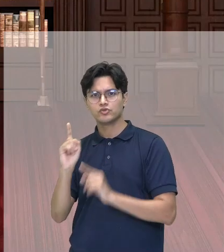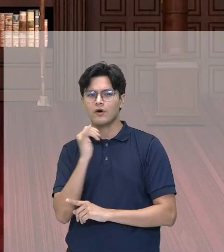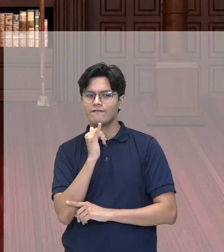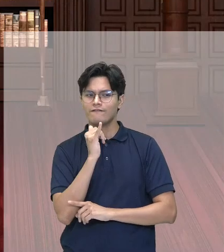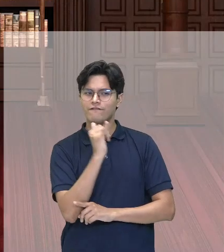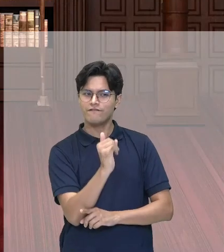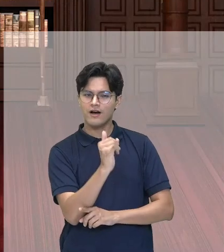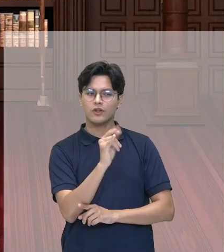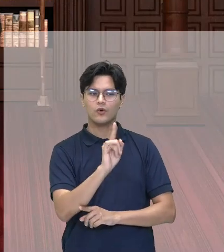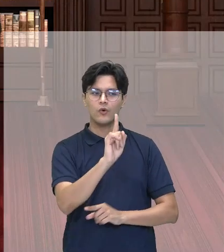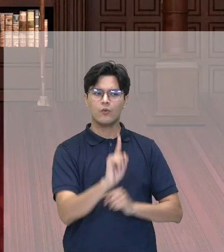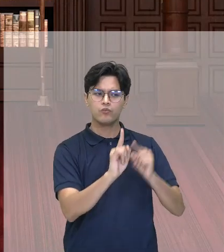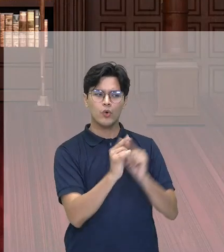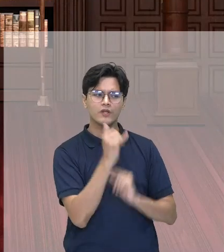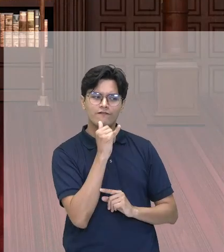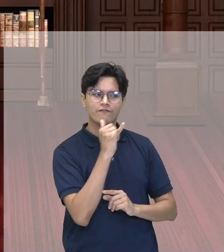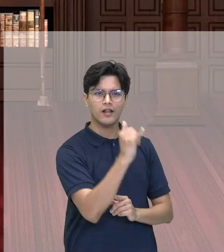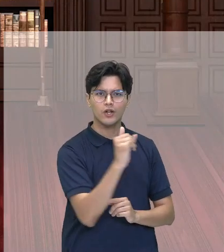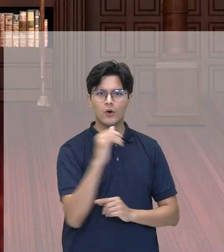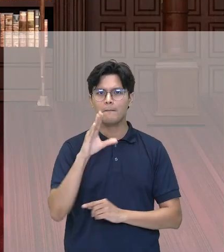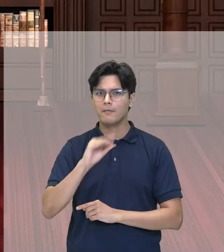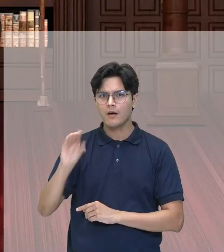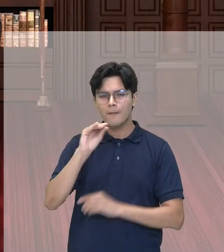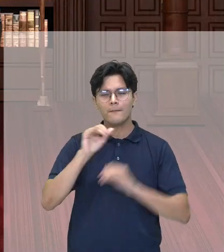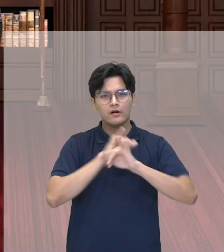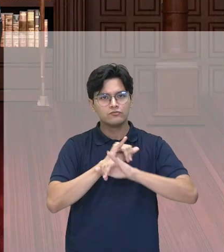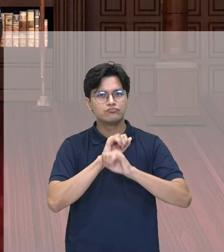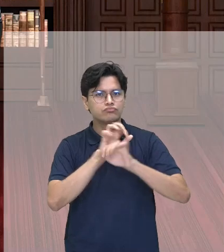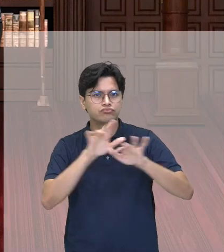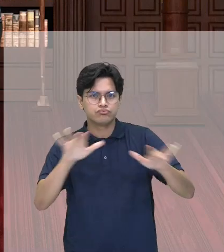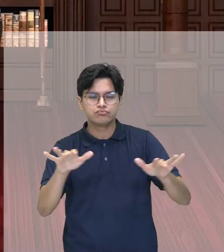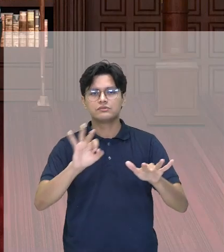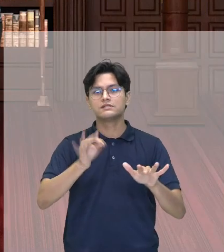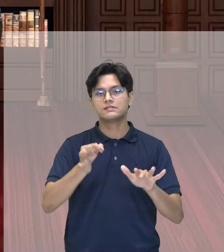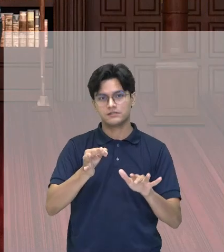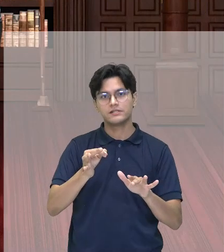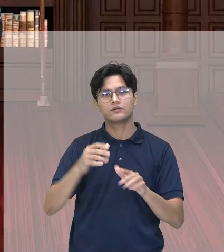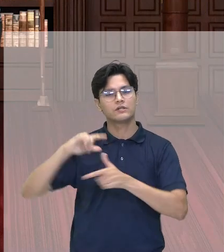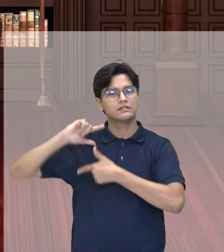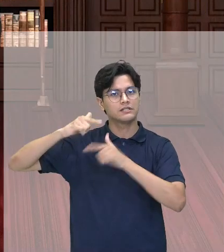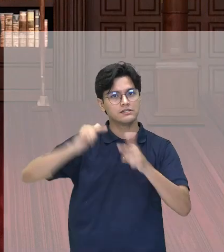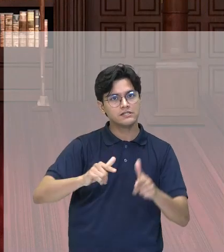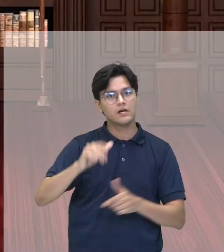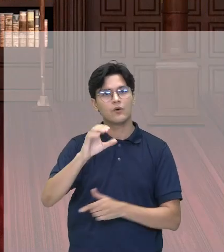escreveu. A tradição oral e escrita são como duas margens do mesmo rio,